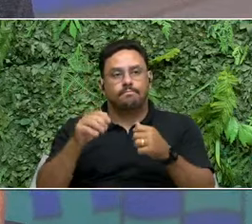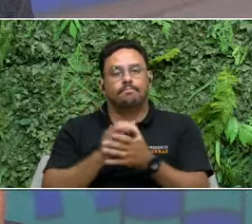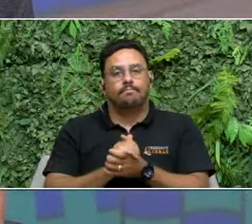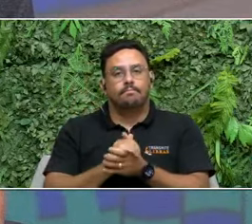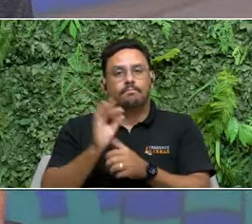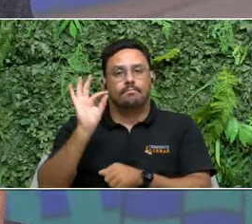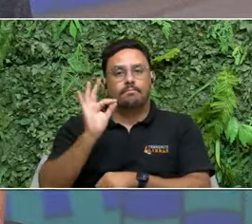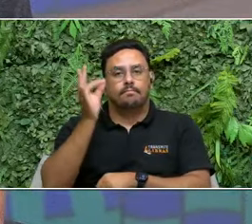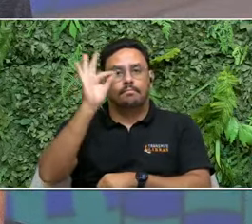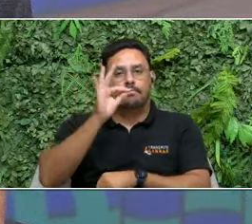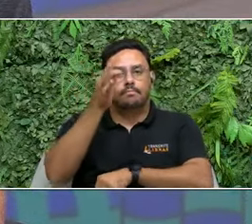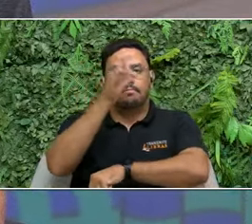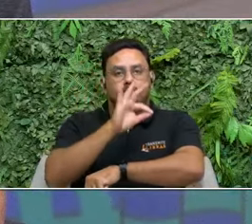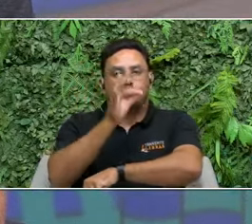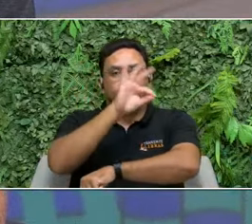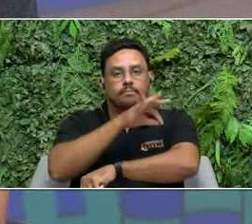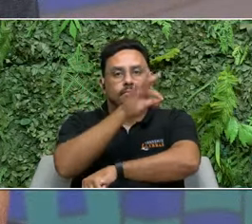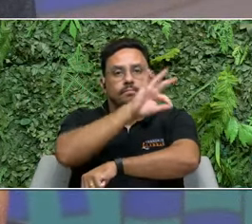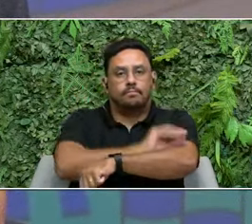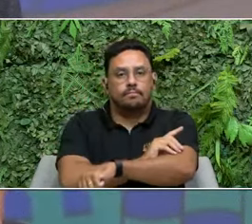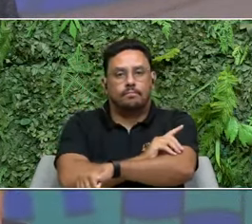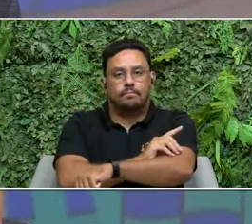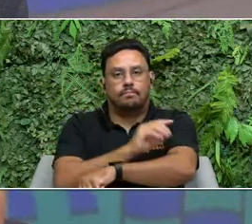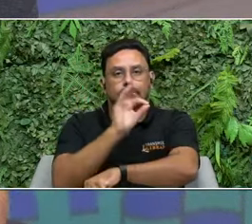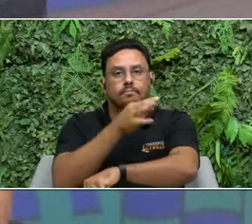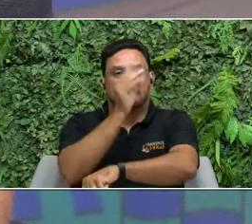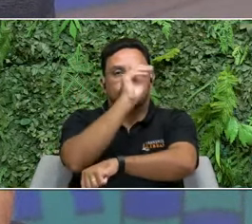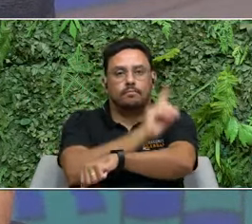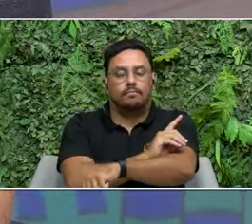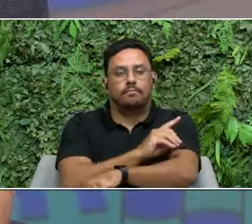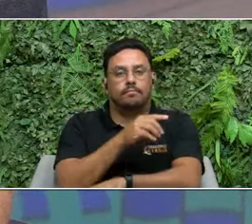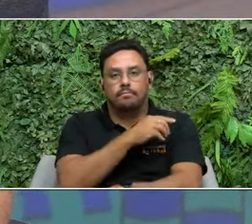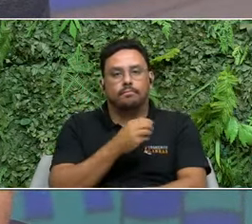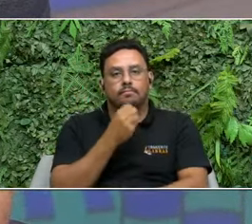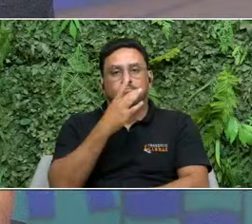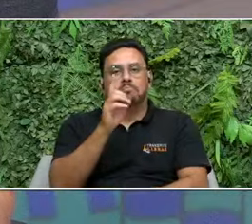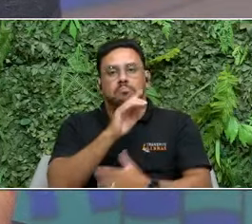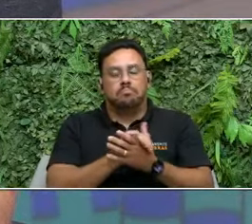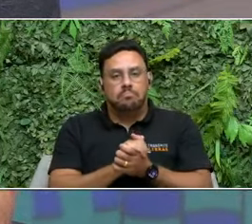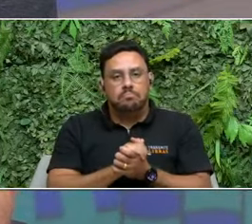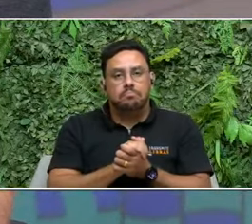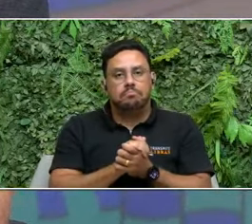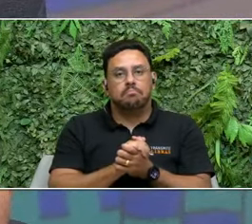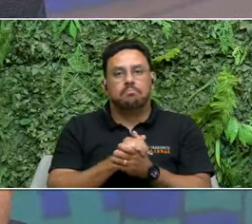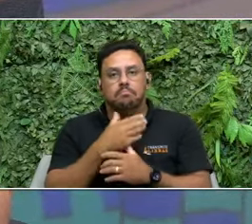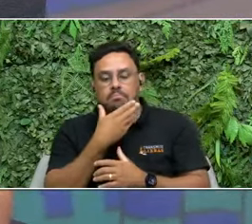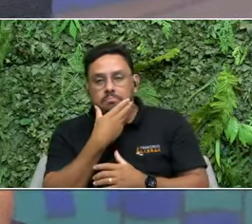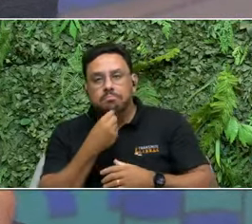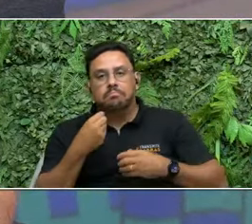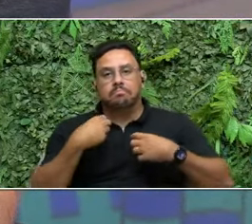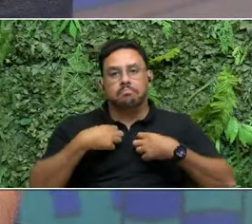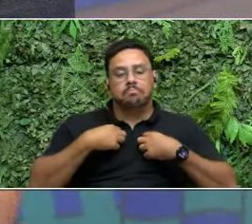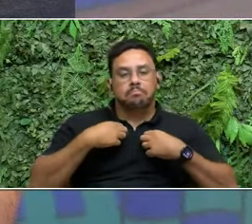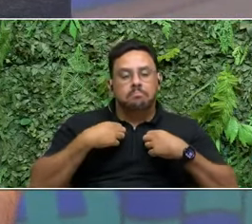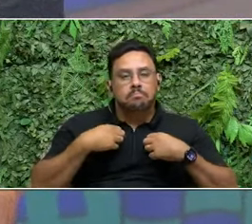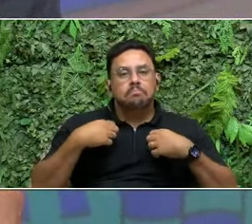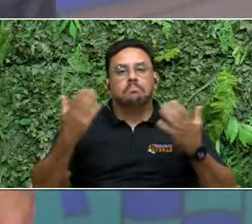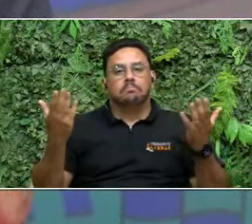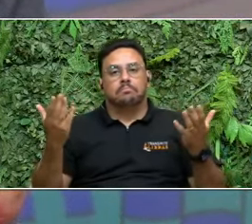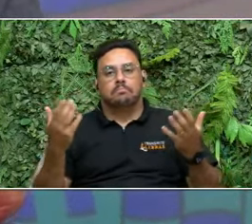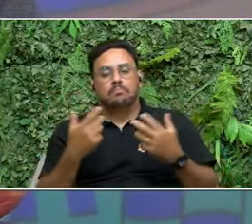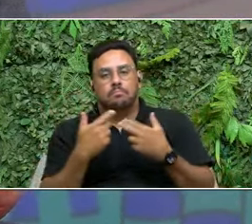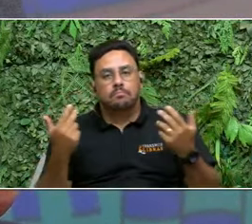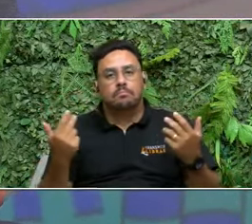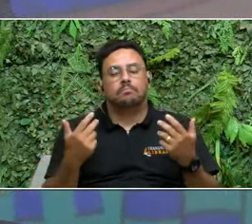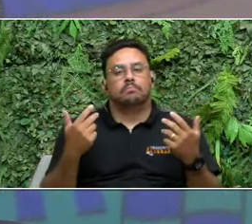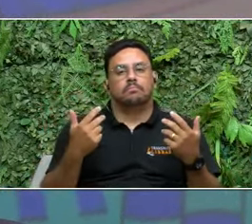dengue não é brincadeira tá não é não é um sujeito vestido de com roupa de de borracha no no no no no